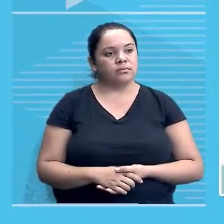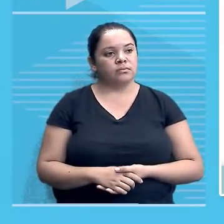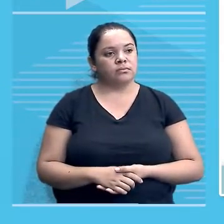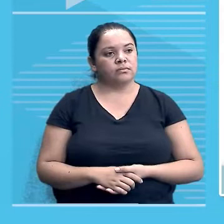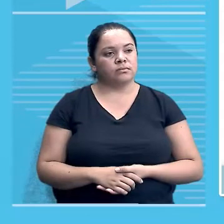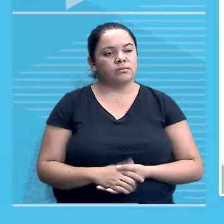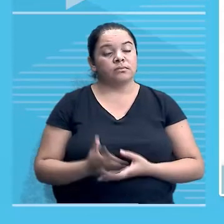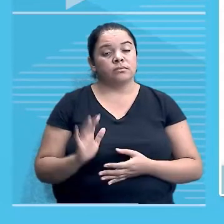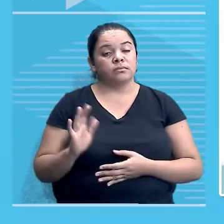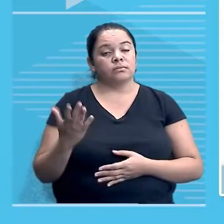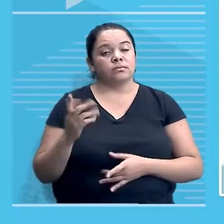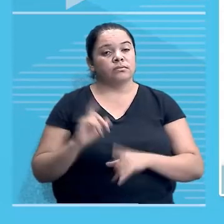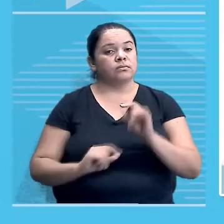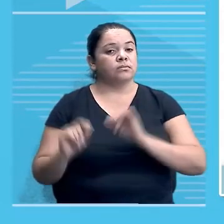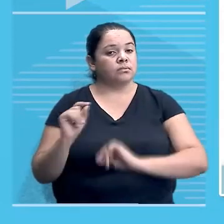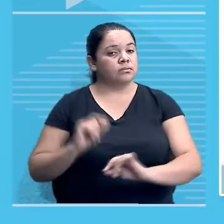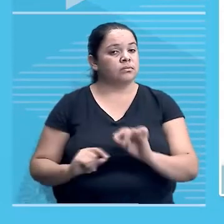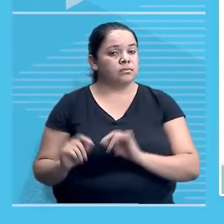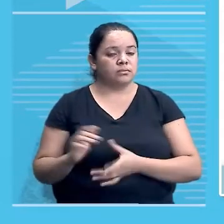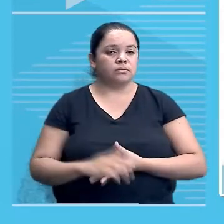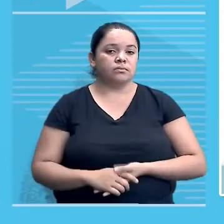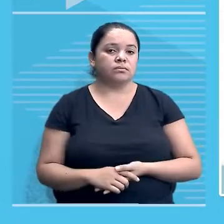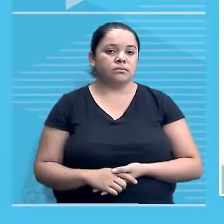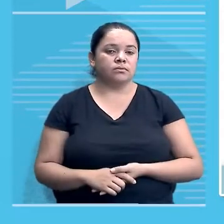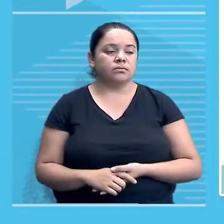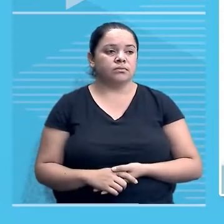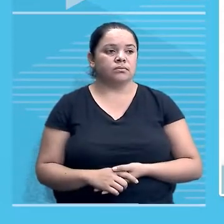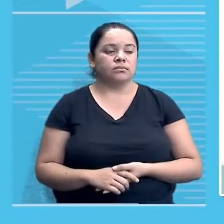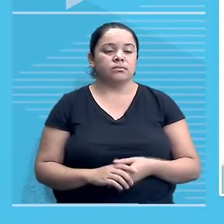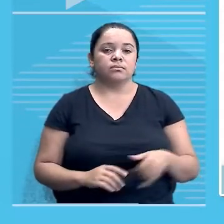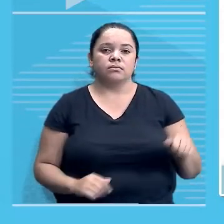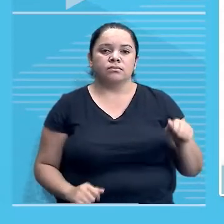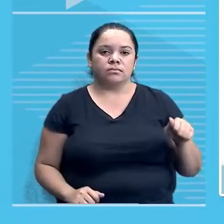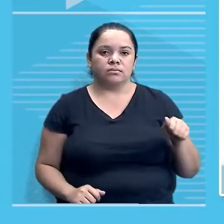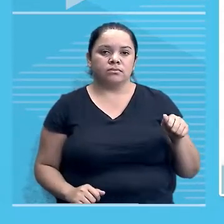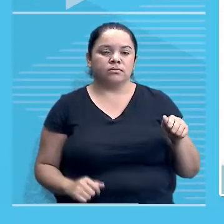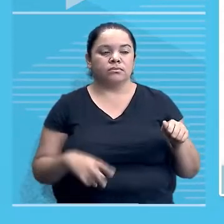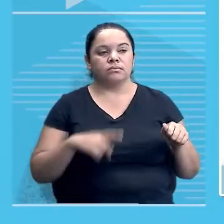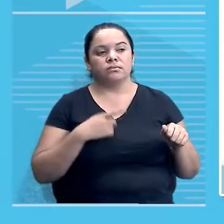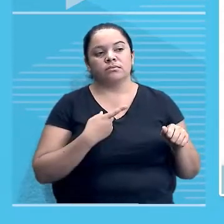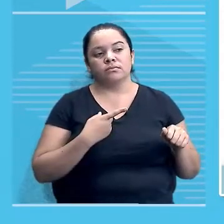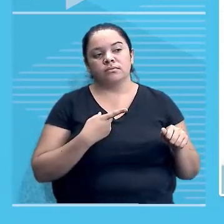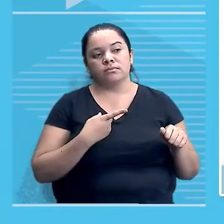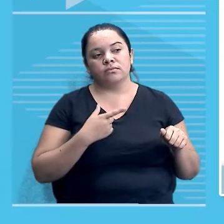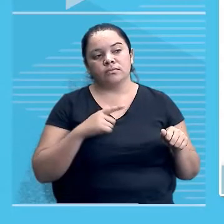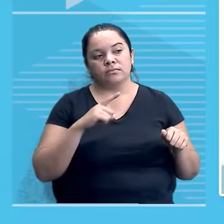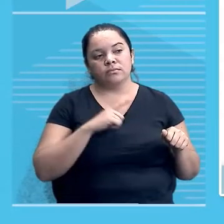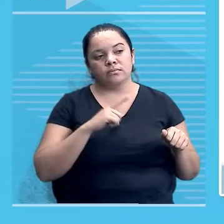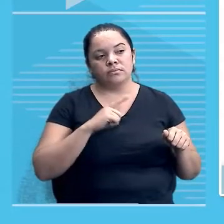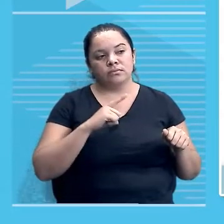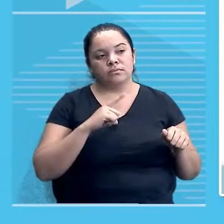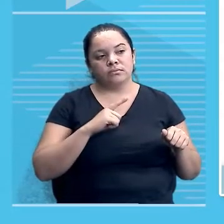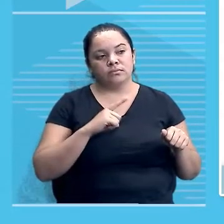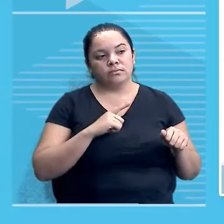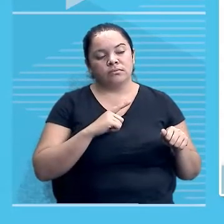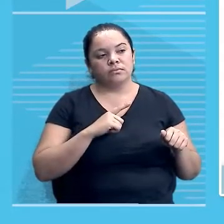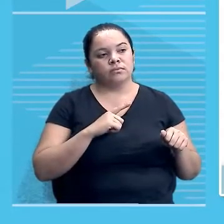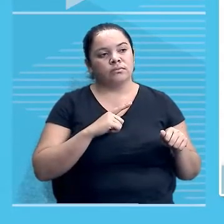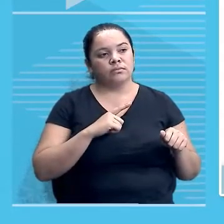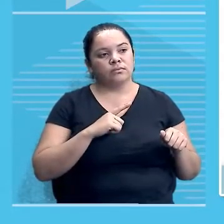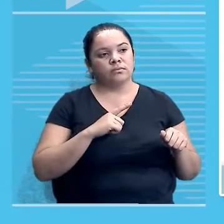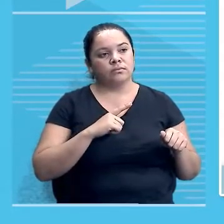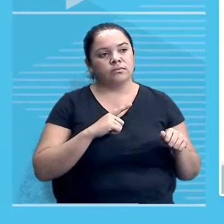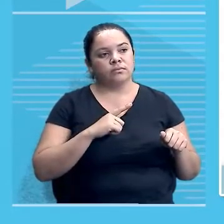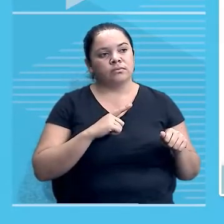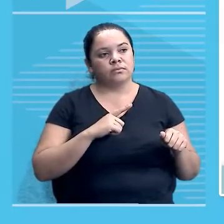Jovens, o que é que vai acontecer? A esfera A, ela vai ter maior